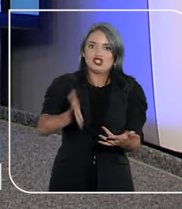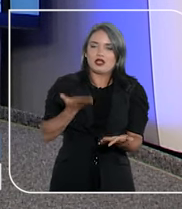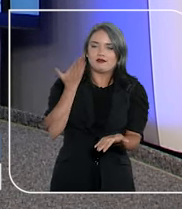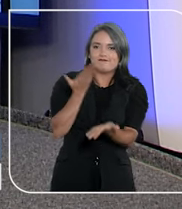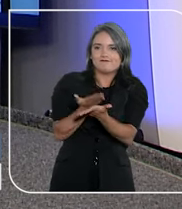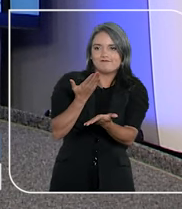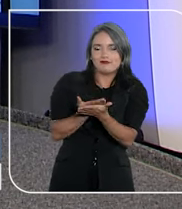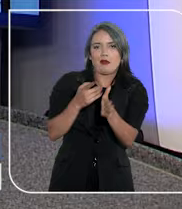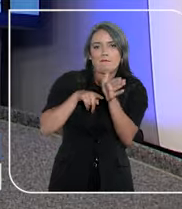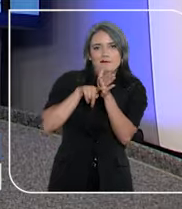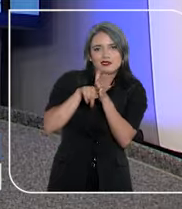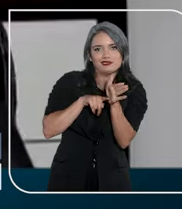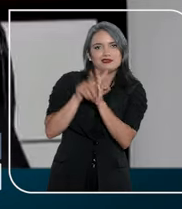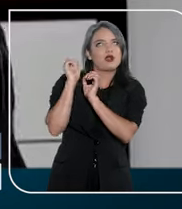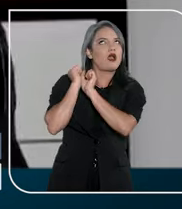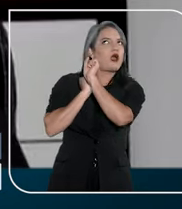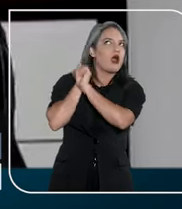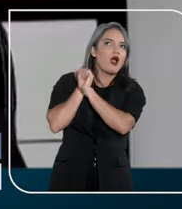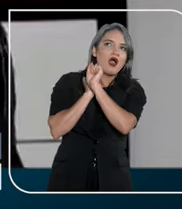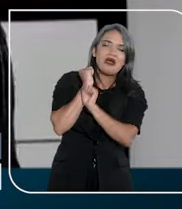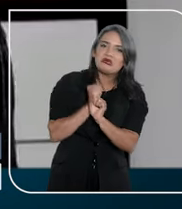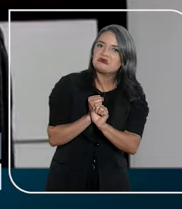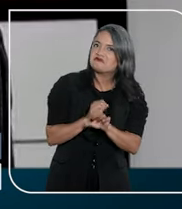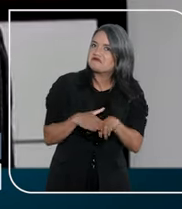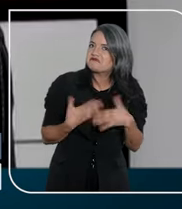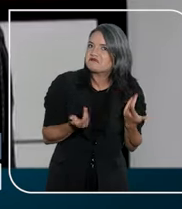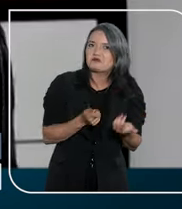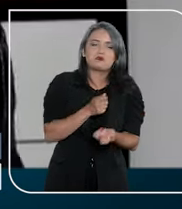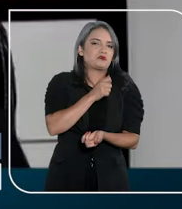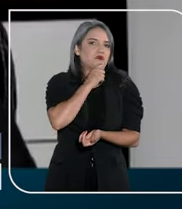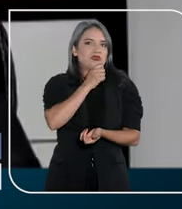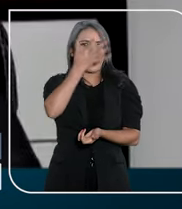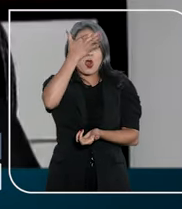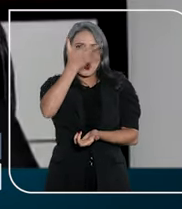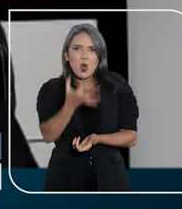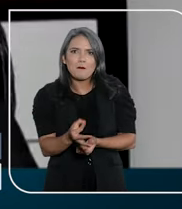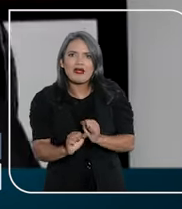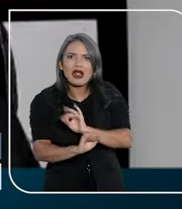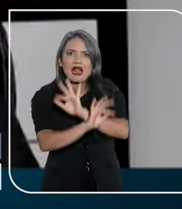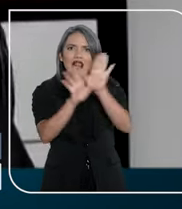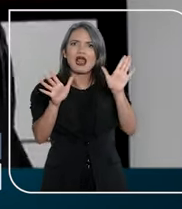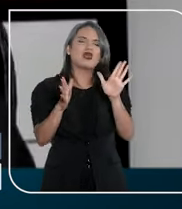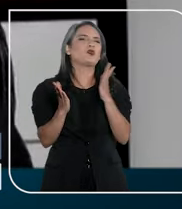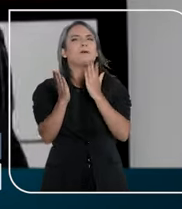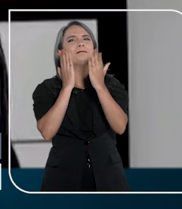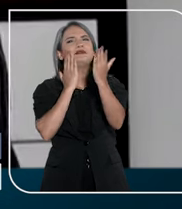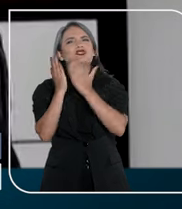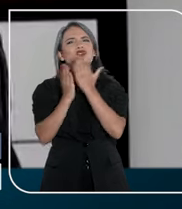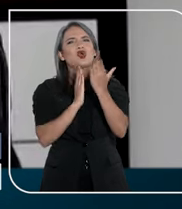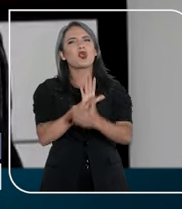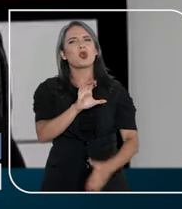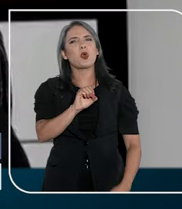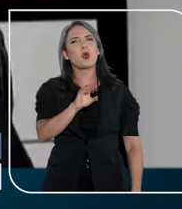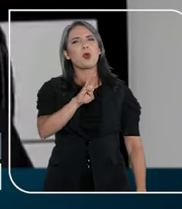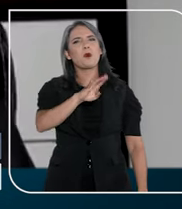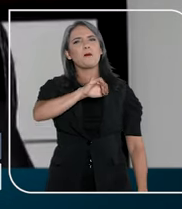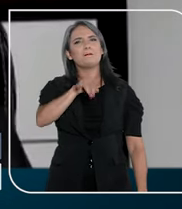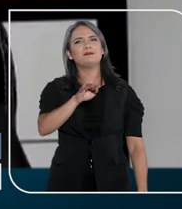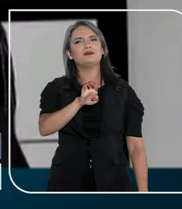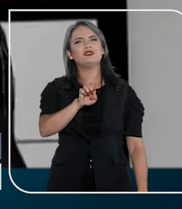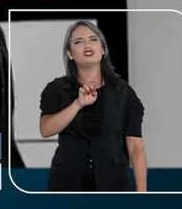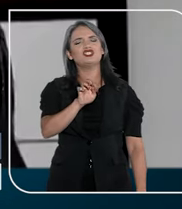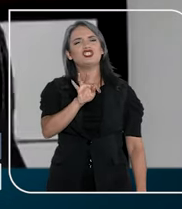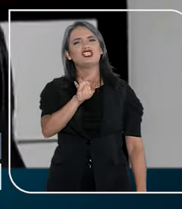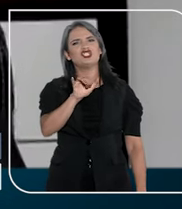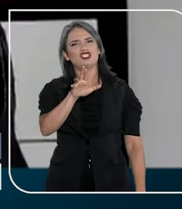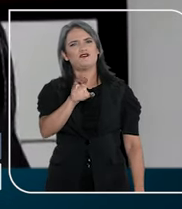estudando, pesquisando e advogando. Até hoje eu não sei o que é um exame psicológico objetivo. Por que que eu não sei? Vou fazer um